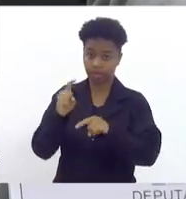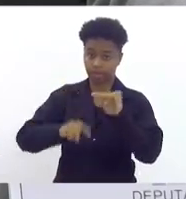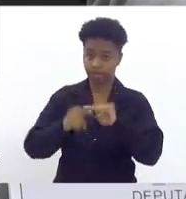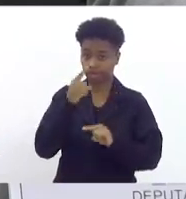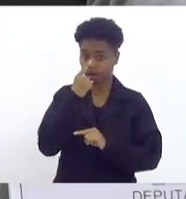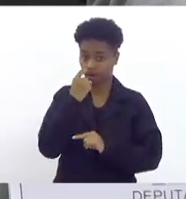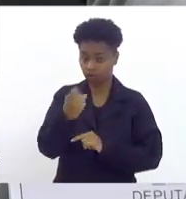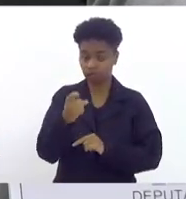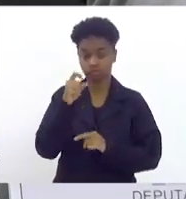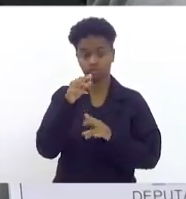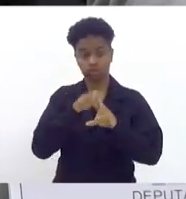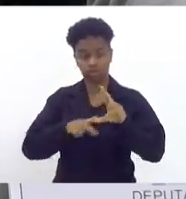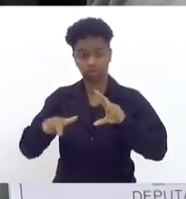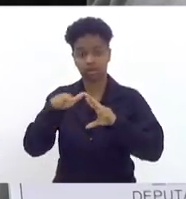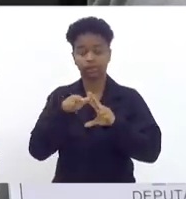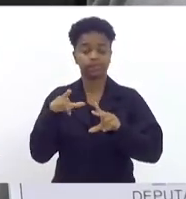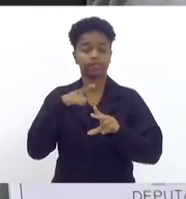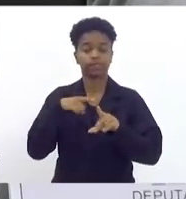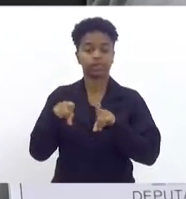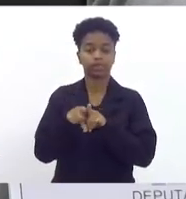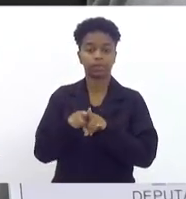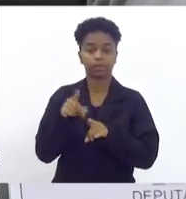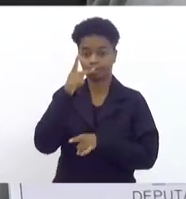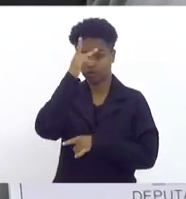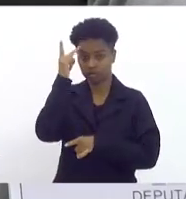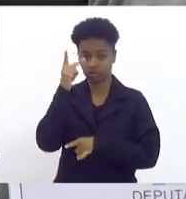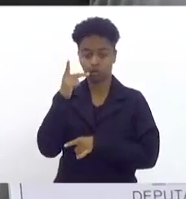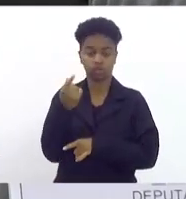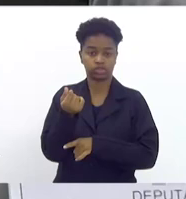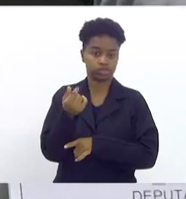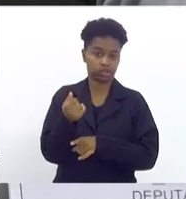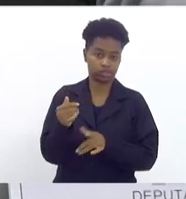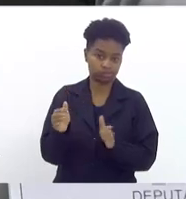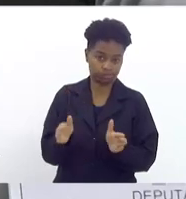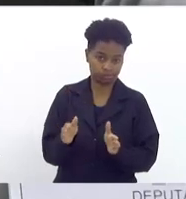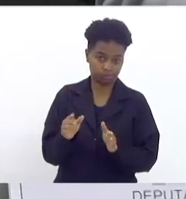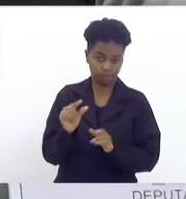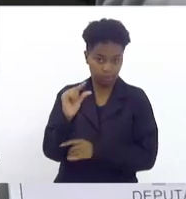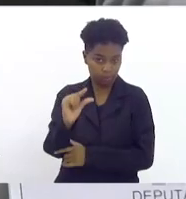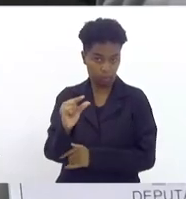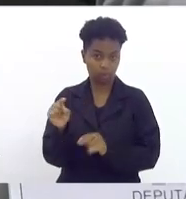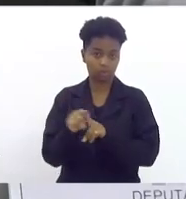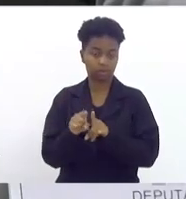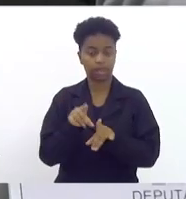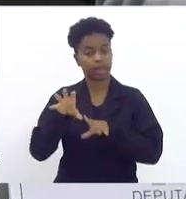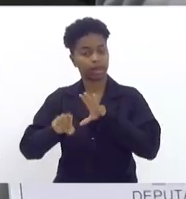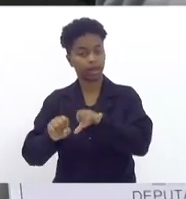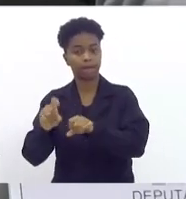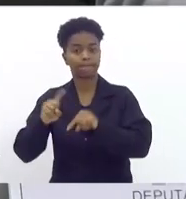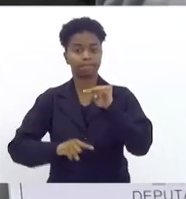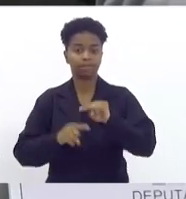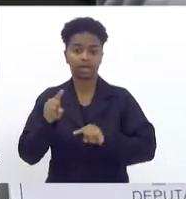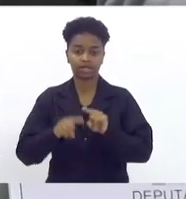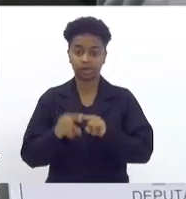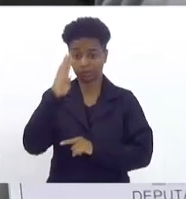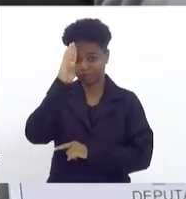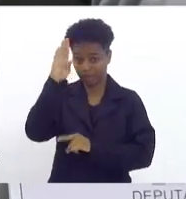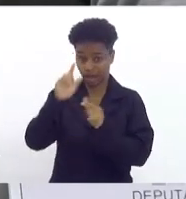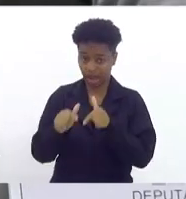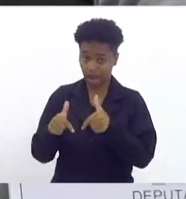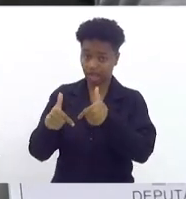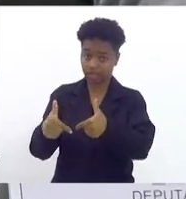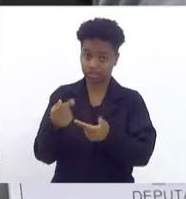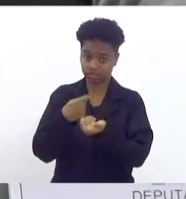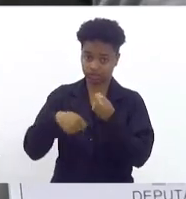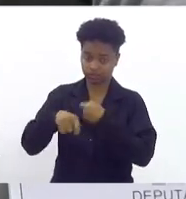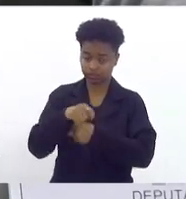recicláveis formadas por pessoas físicas de baixa renda que realizam a coleta destes materiais como principal atividade